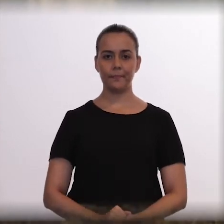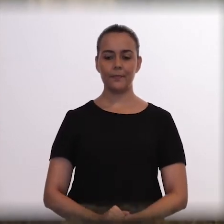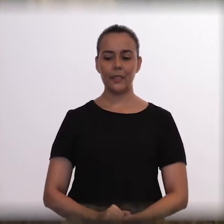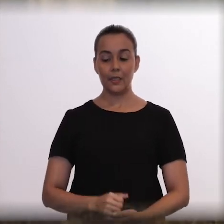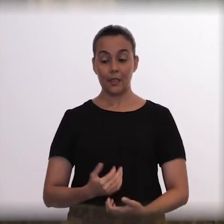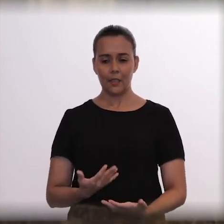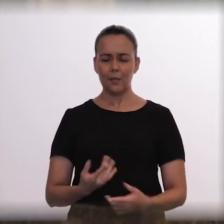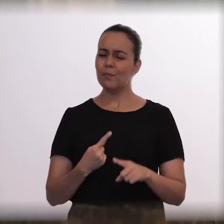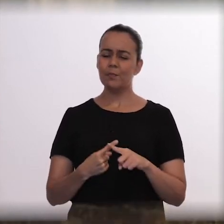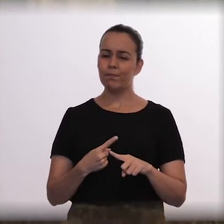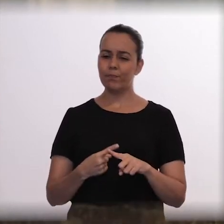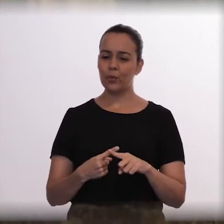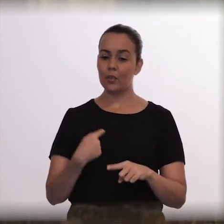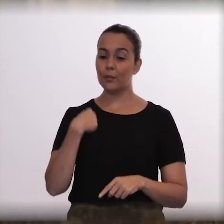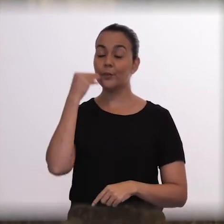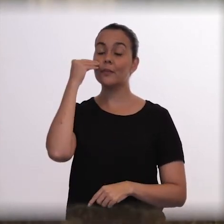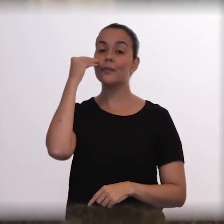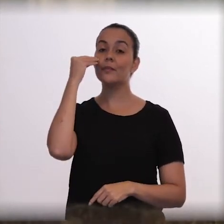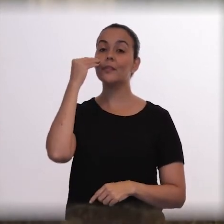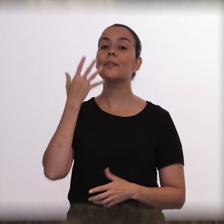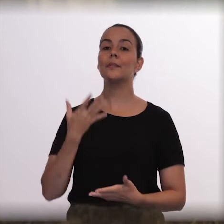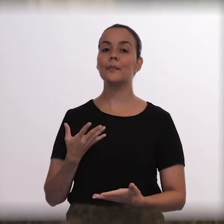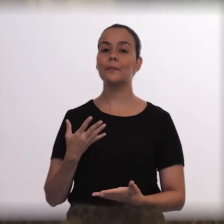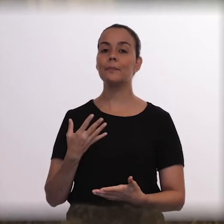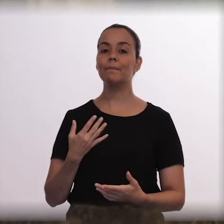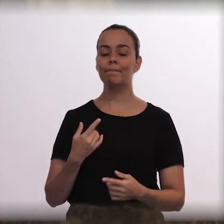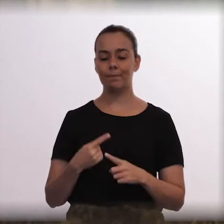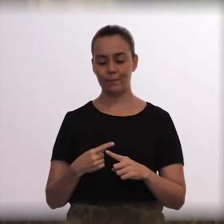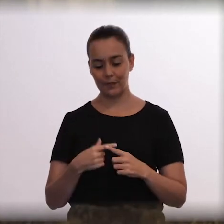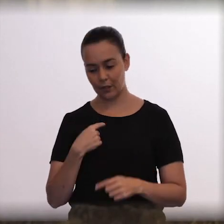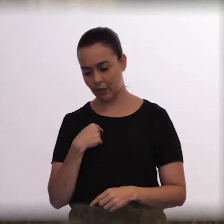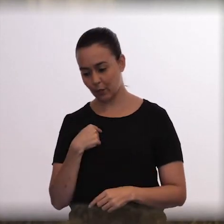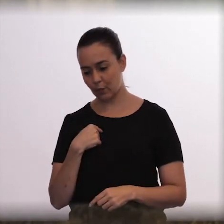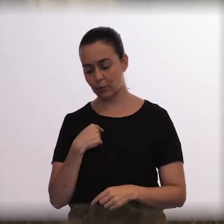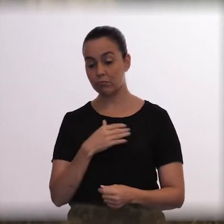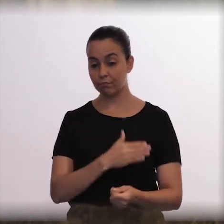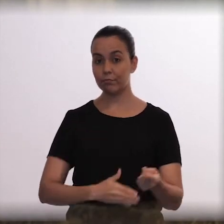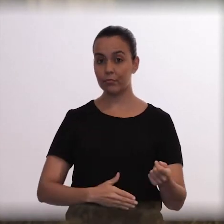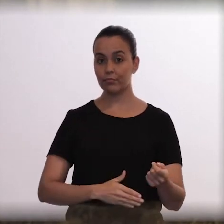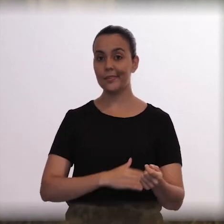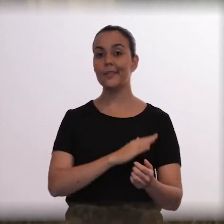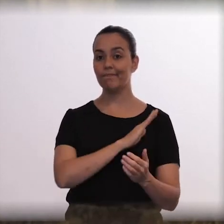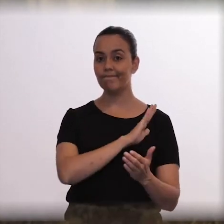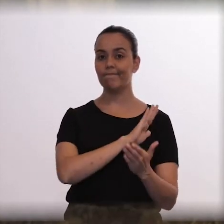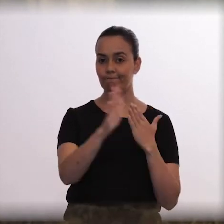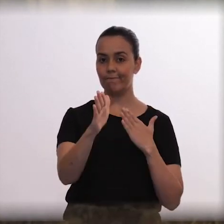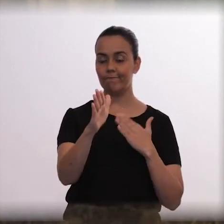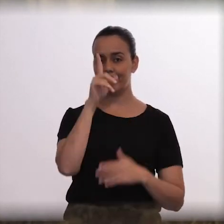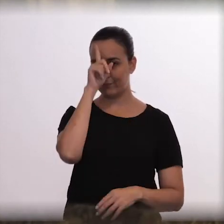Foi porque com essa vez eu fui parar no hospital.